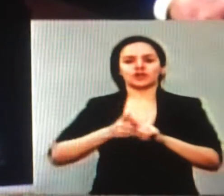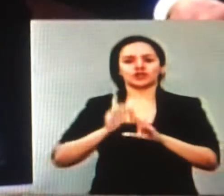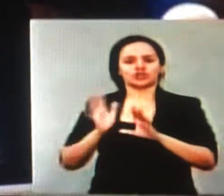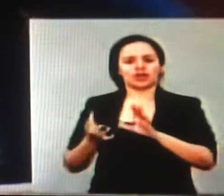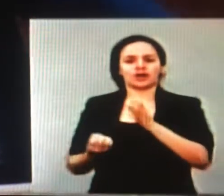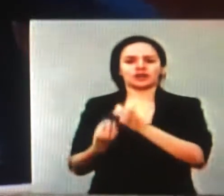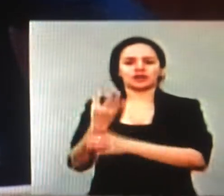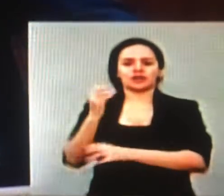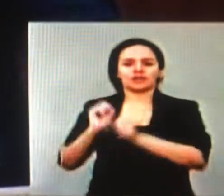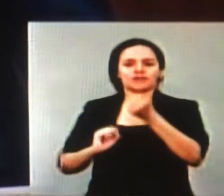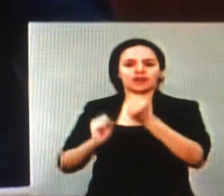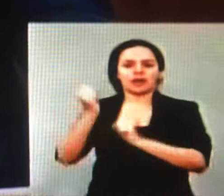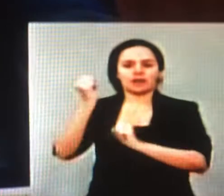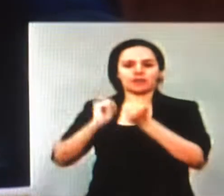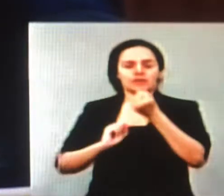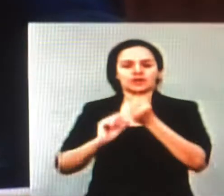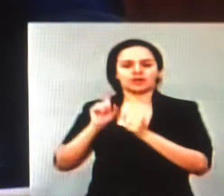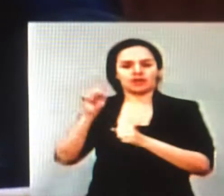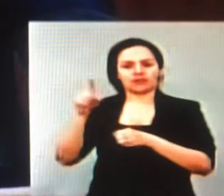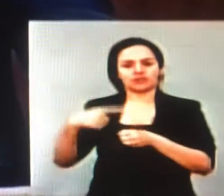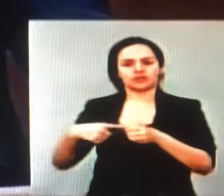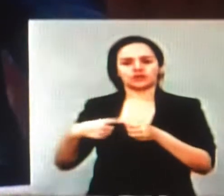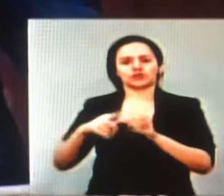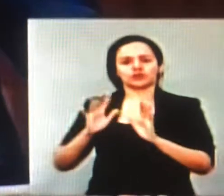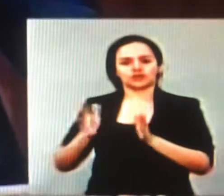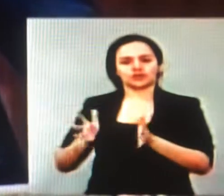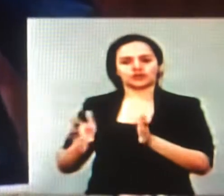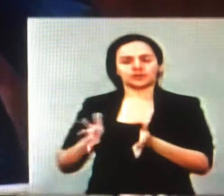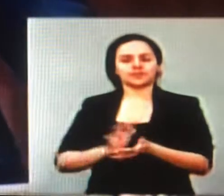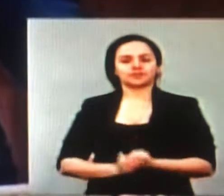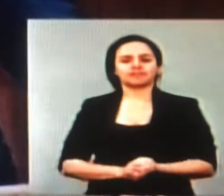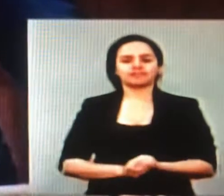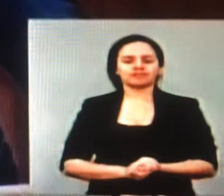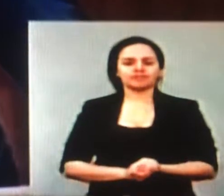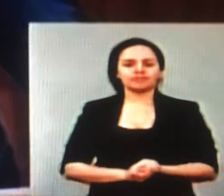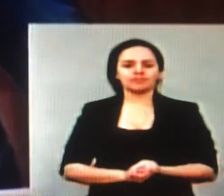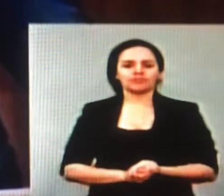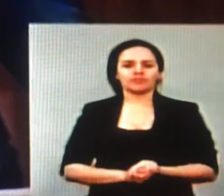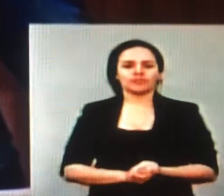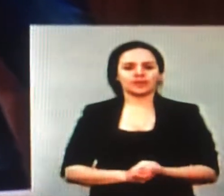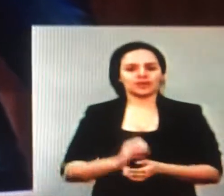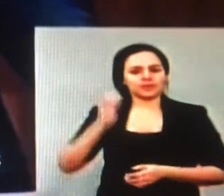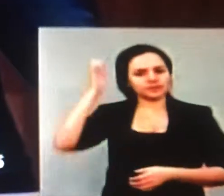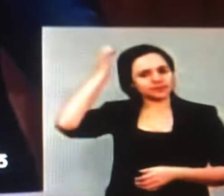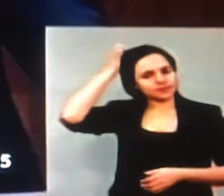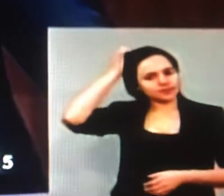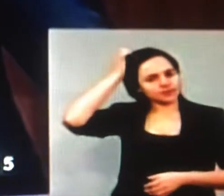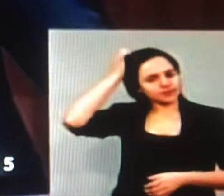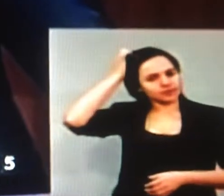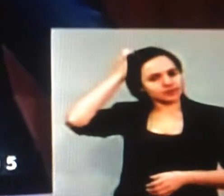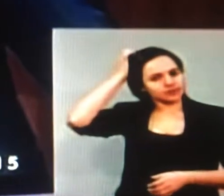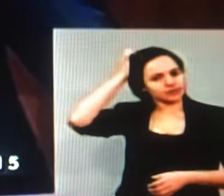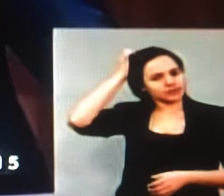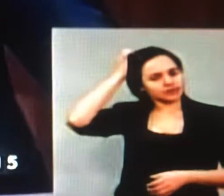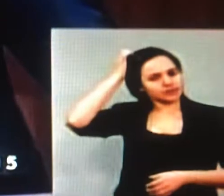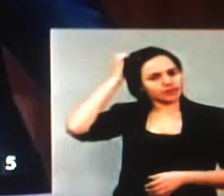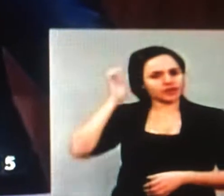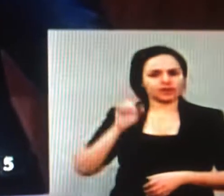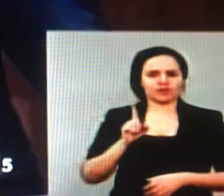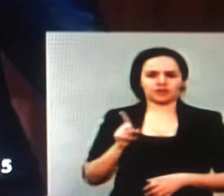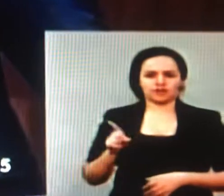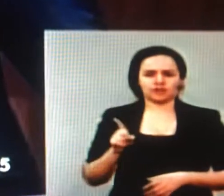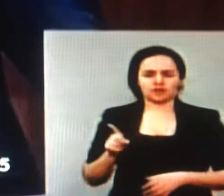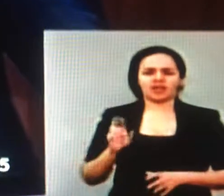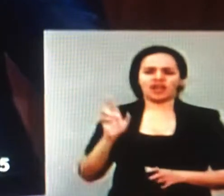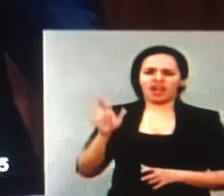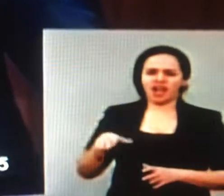hora. Você que vem aqui, vai chegar a hora. Mas quero só registrar que Vossa Excelência tem plena e total